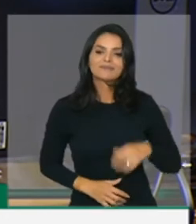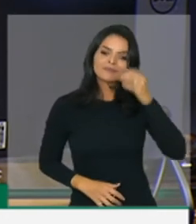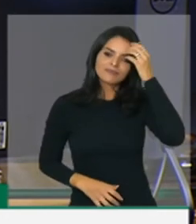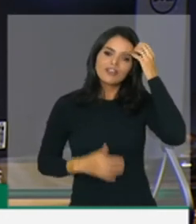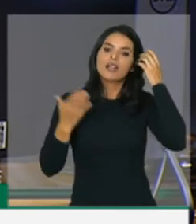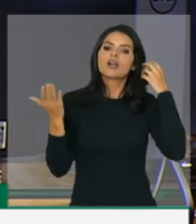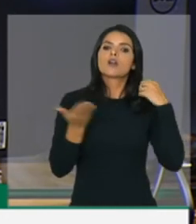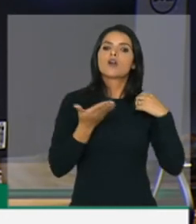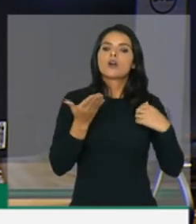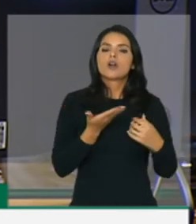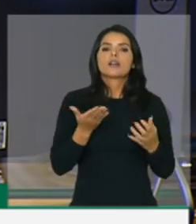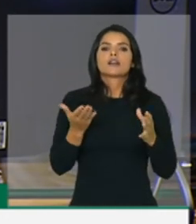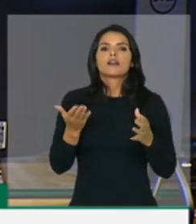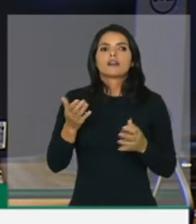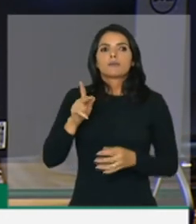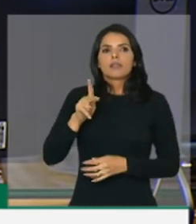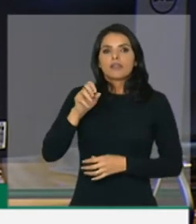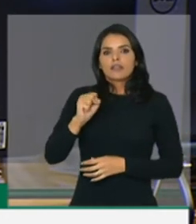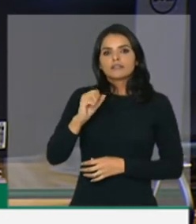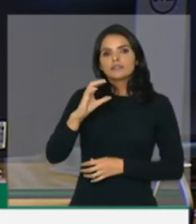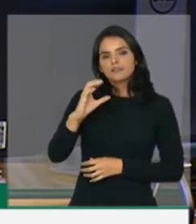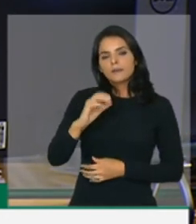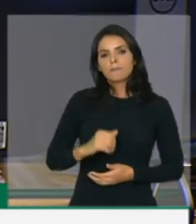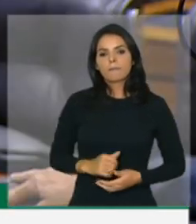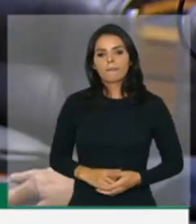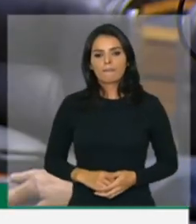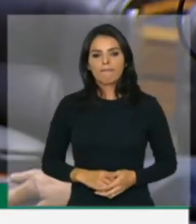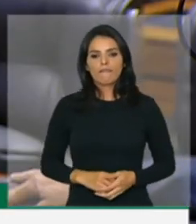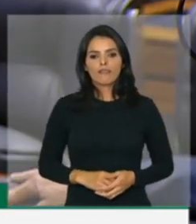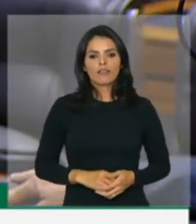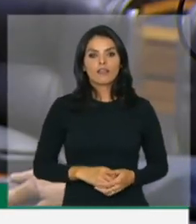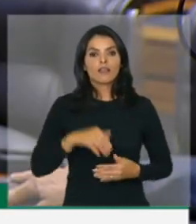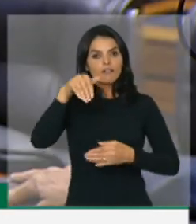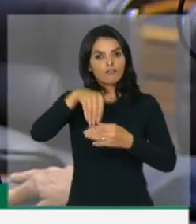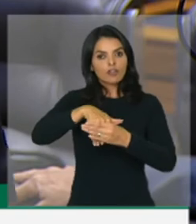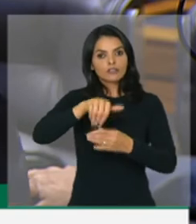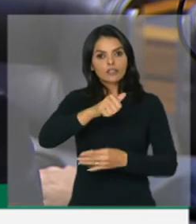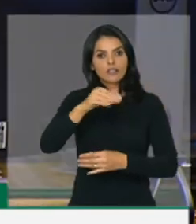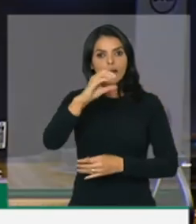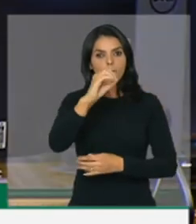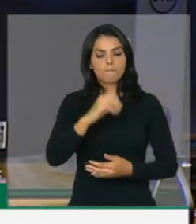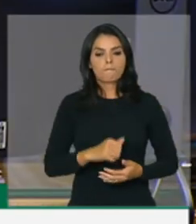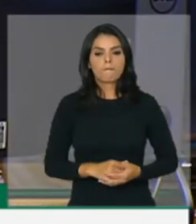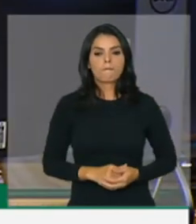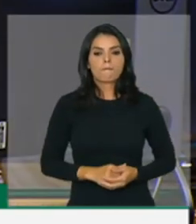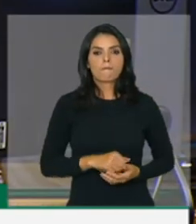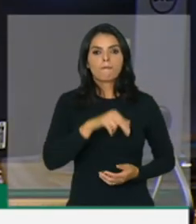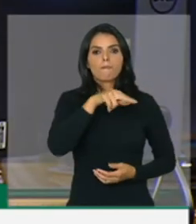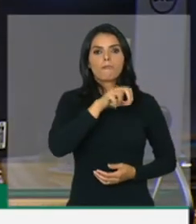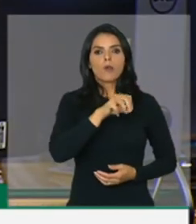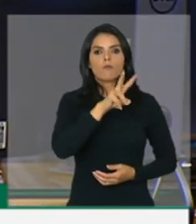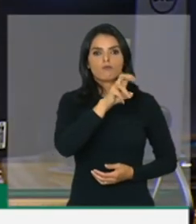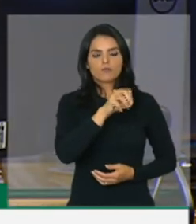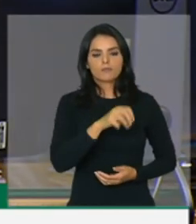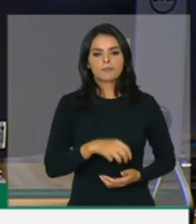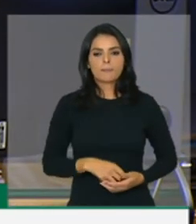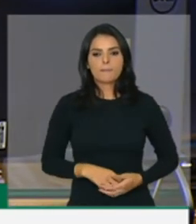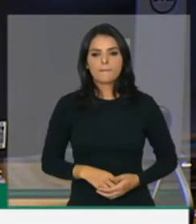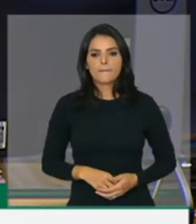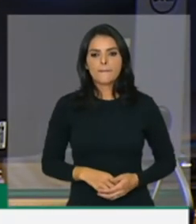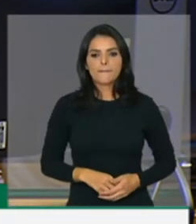Como orienta o PSC? Senhor presidente, PSC orienta não. Como orienta o Novo?